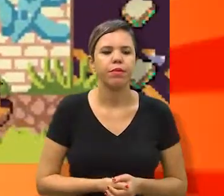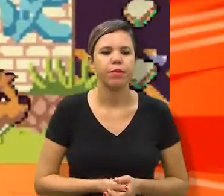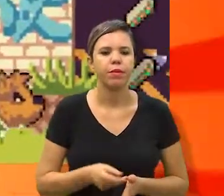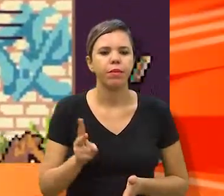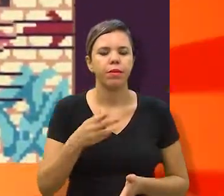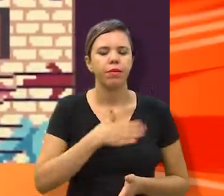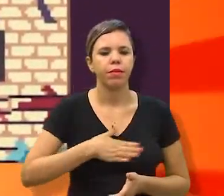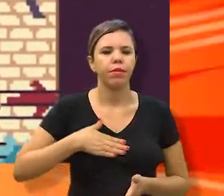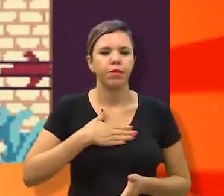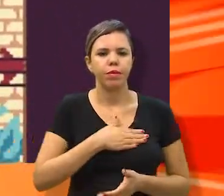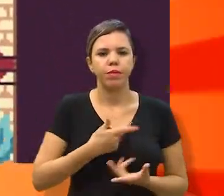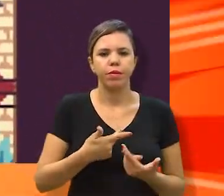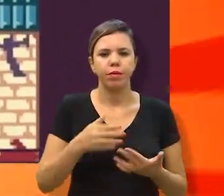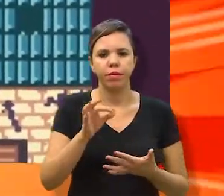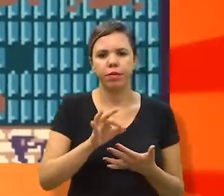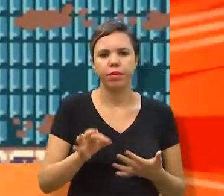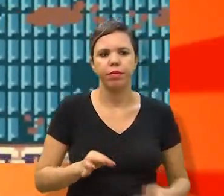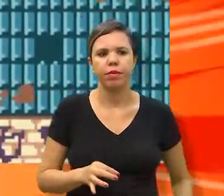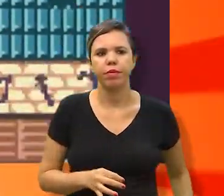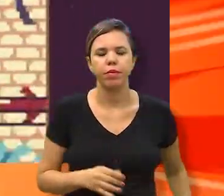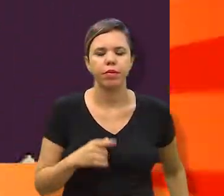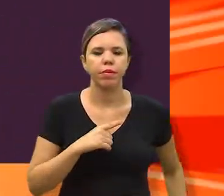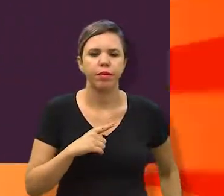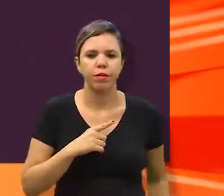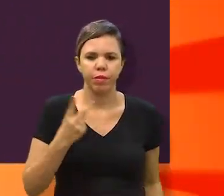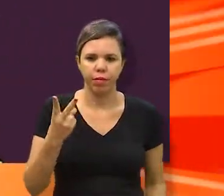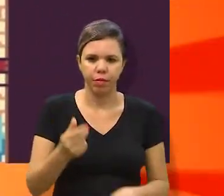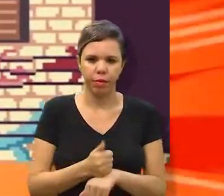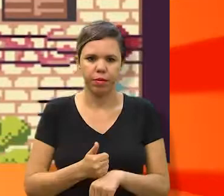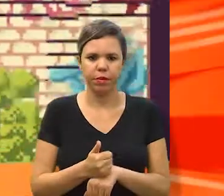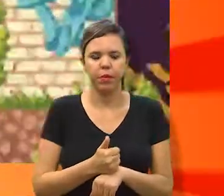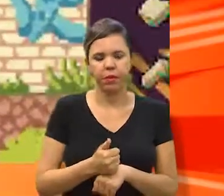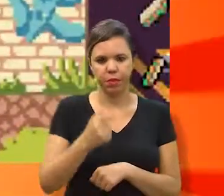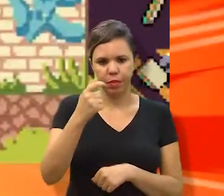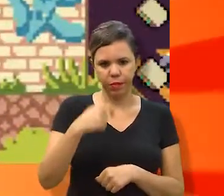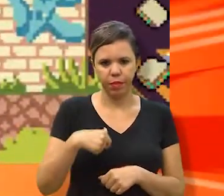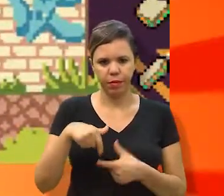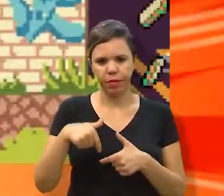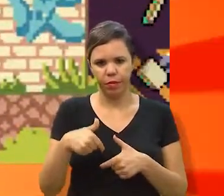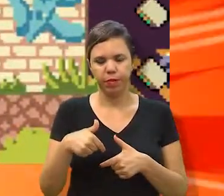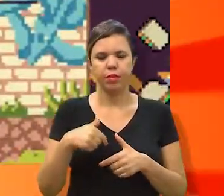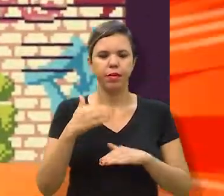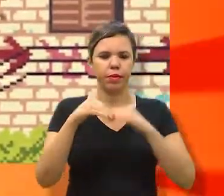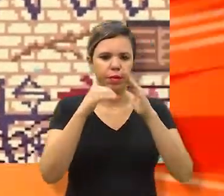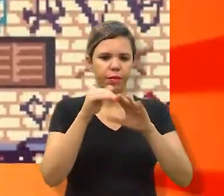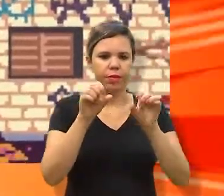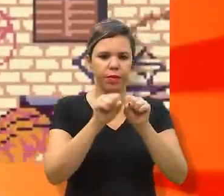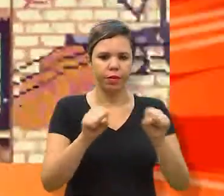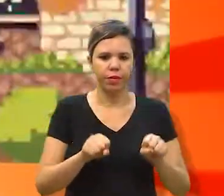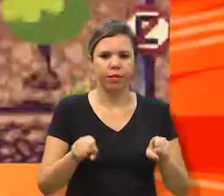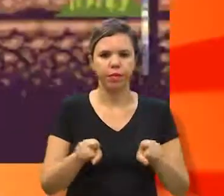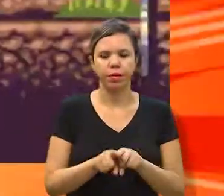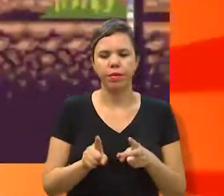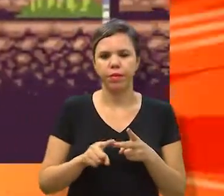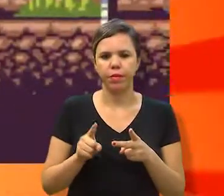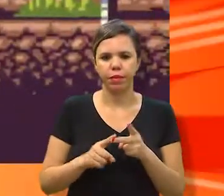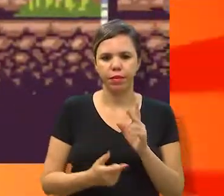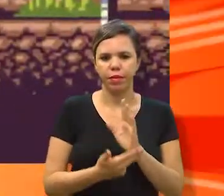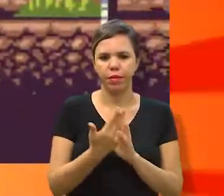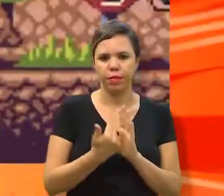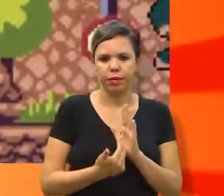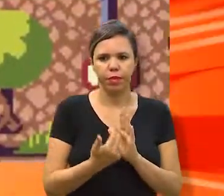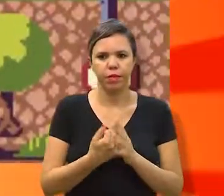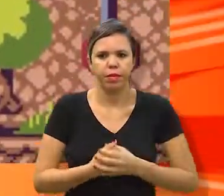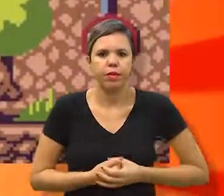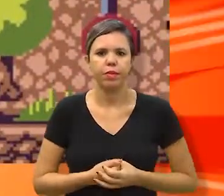Eu sempre gostei de mexer com muita coisa, né? Tanto que eu tenho duas profissões, né? Eu sou tanto desenvolvedor de sistemas quanto quadrinista,